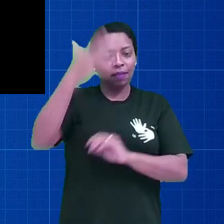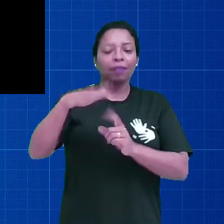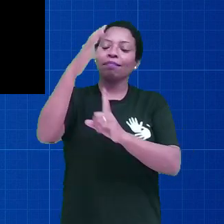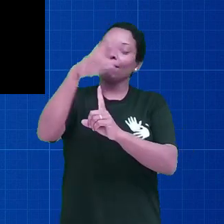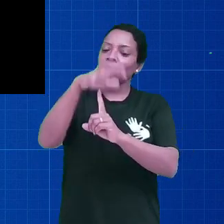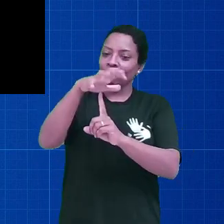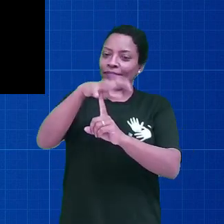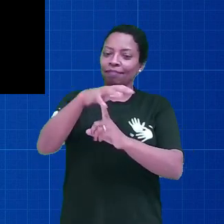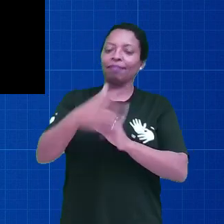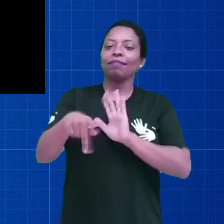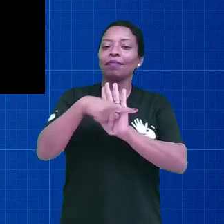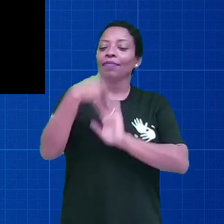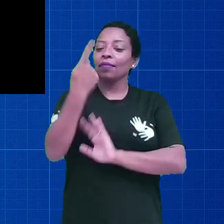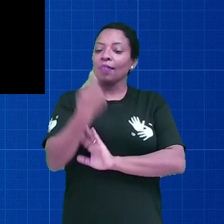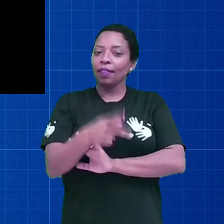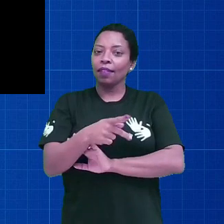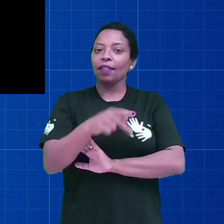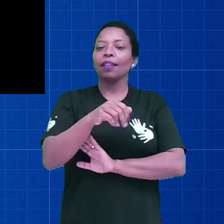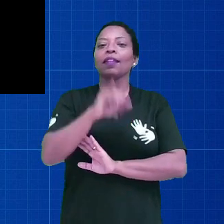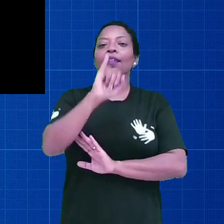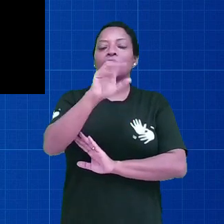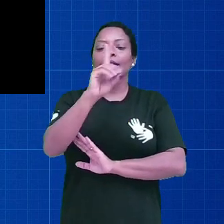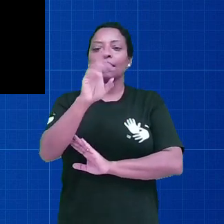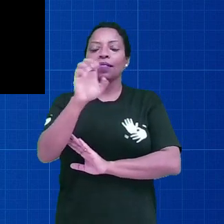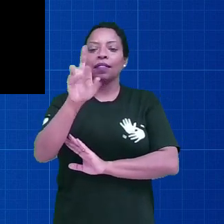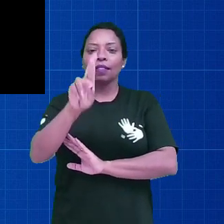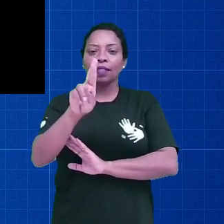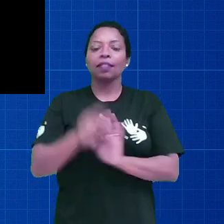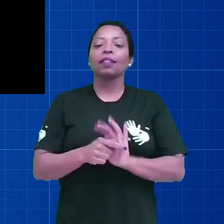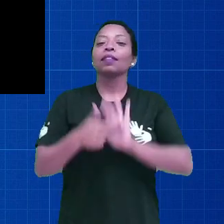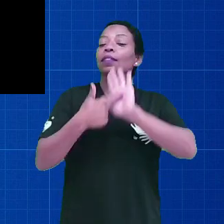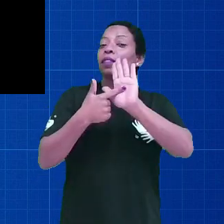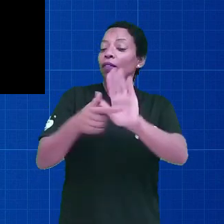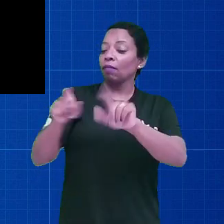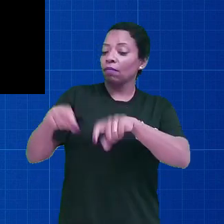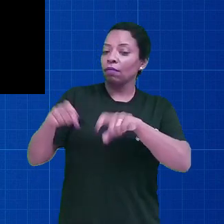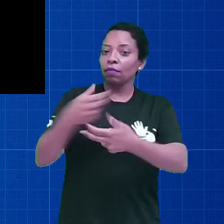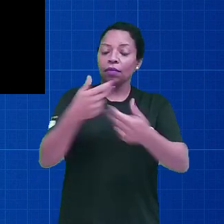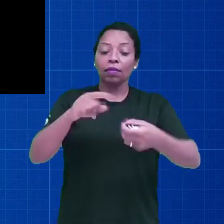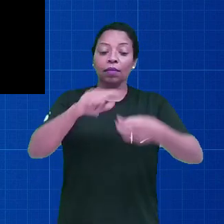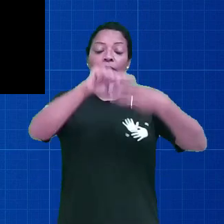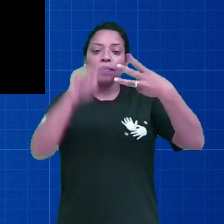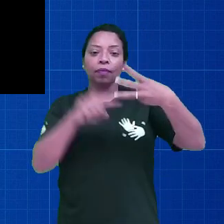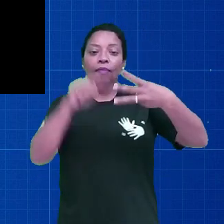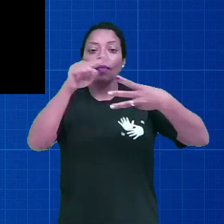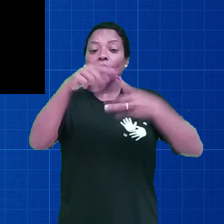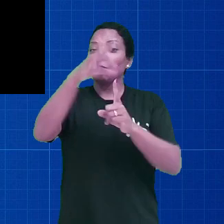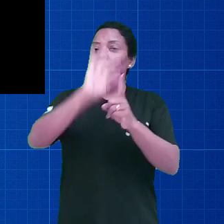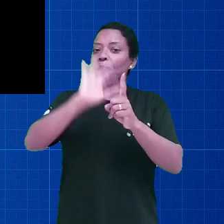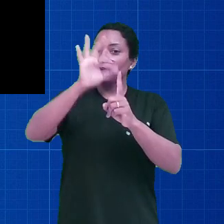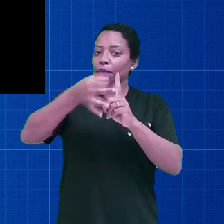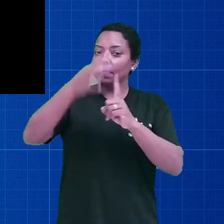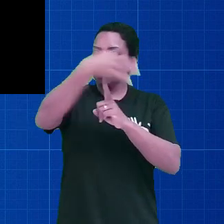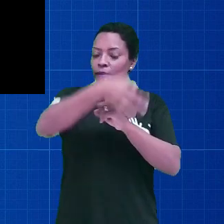de Desenvolvimento Rural, e que ele mostra 3 culturas: cultura da banana,